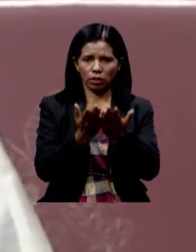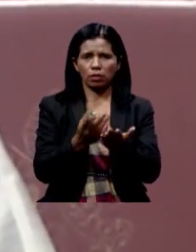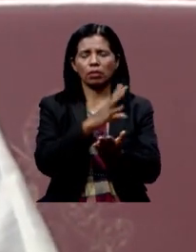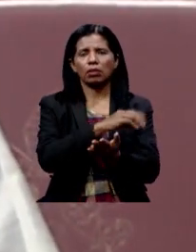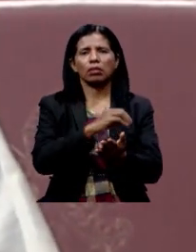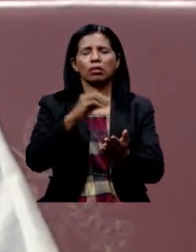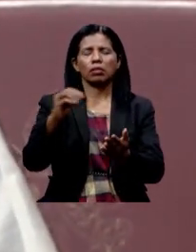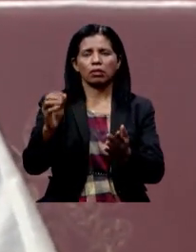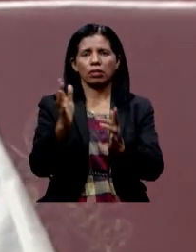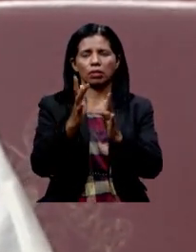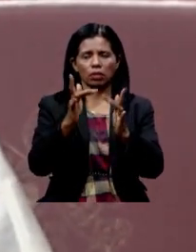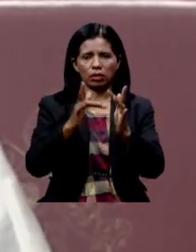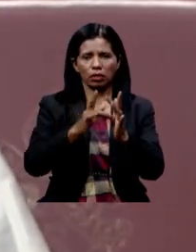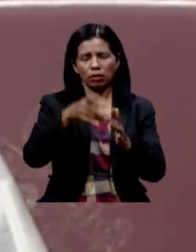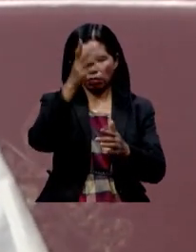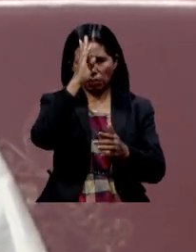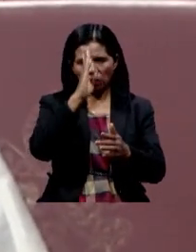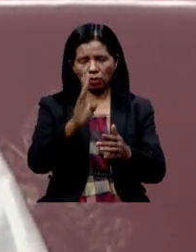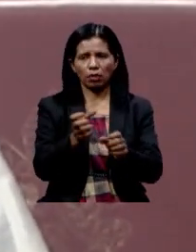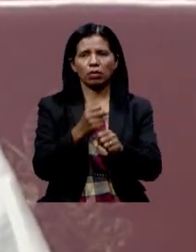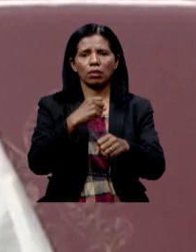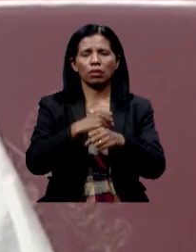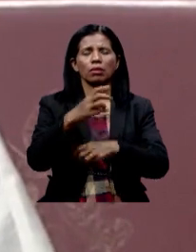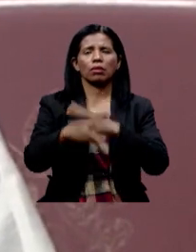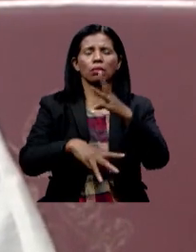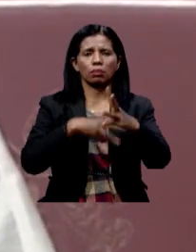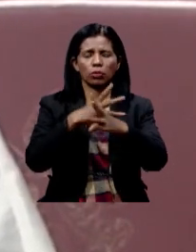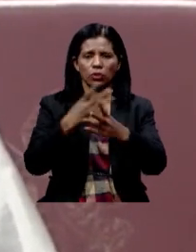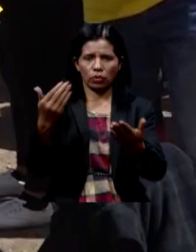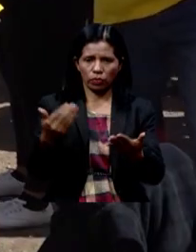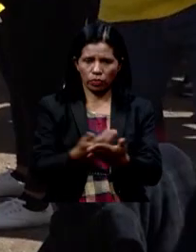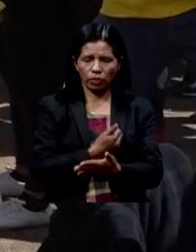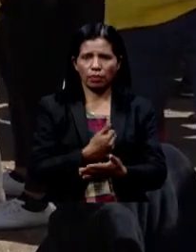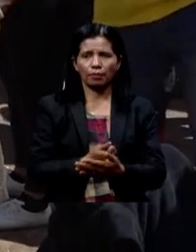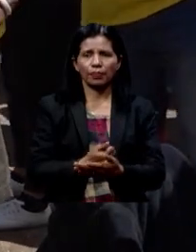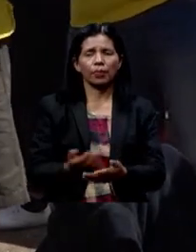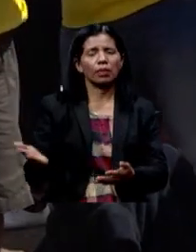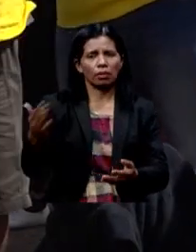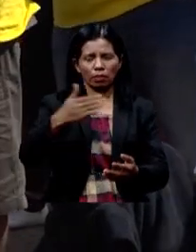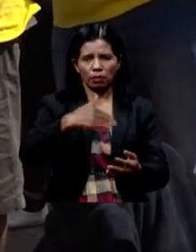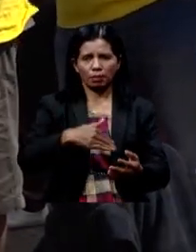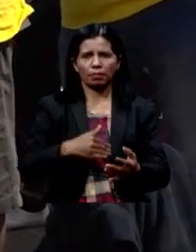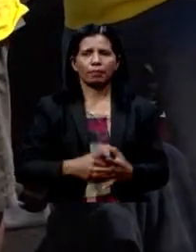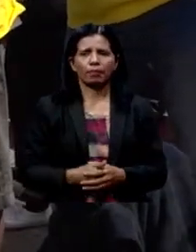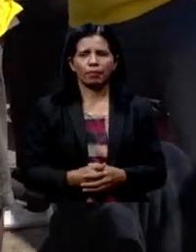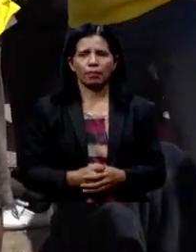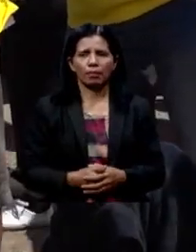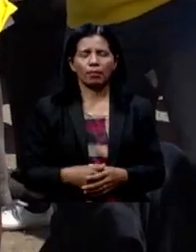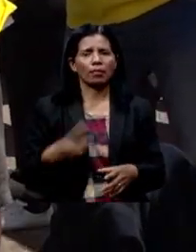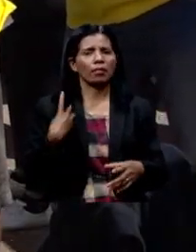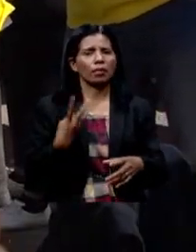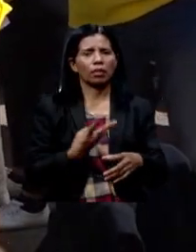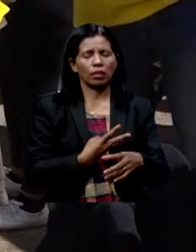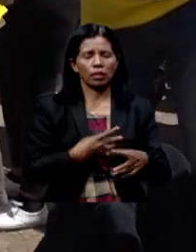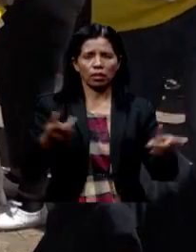Deus, que é a construção de um mundo novo. Vamos a isso? Não fomos